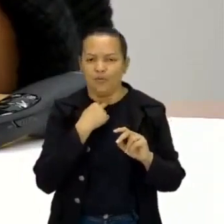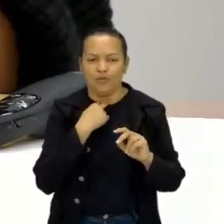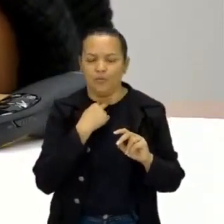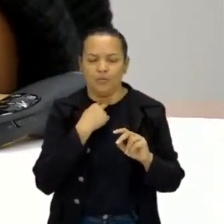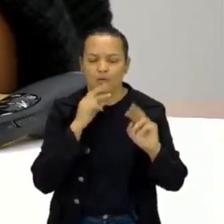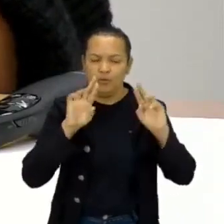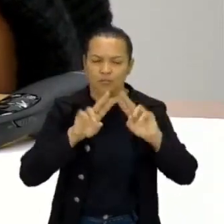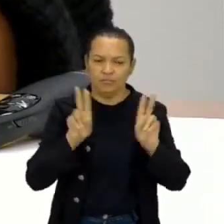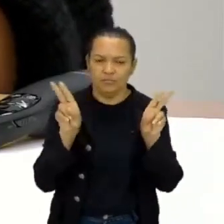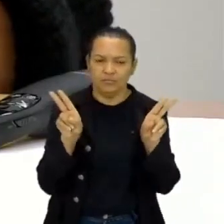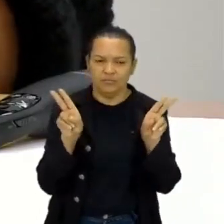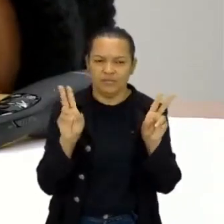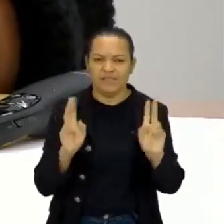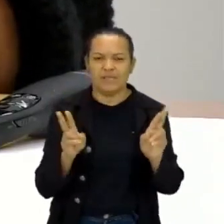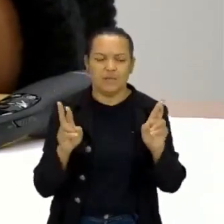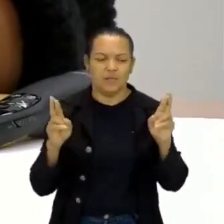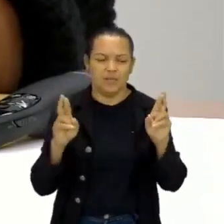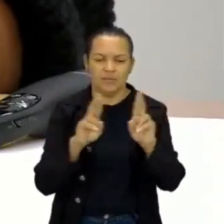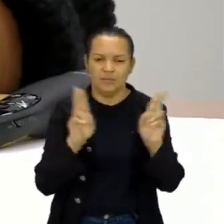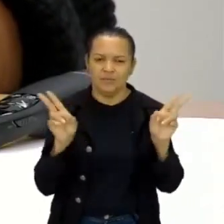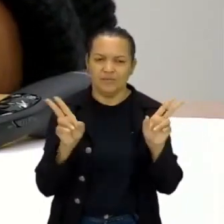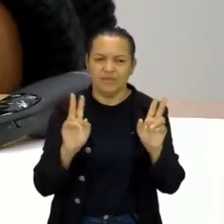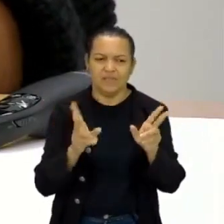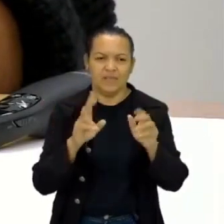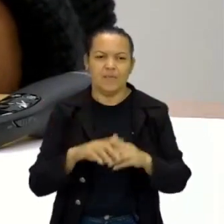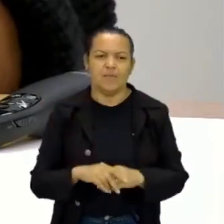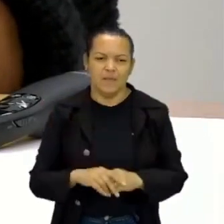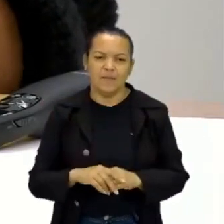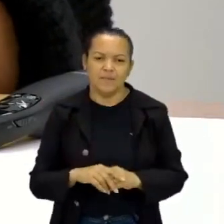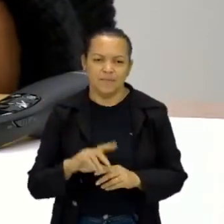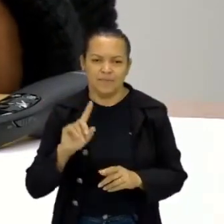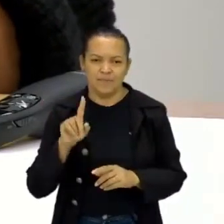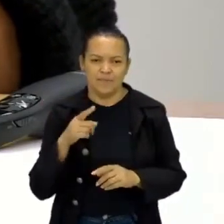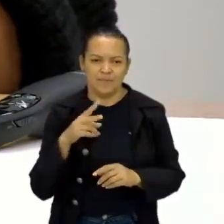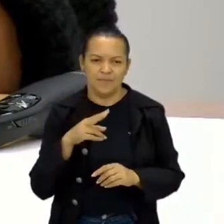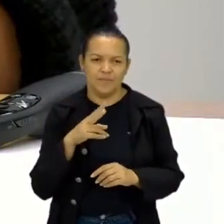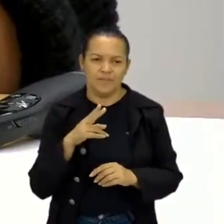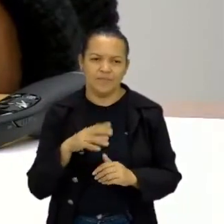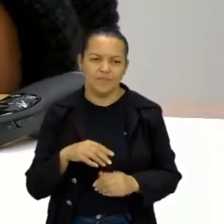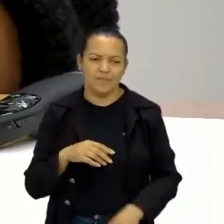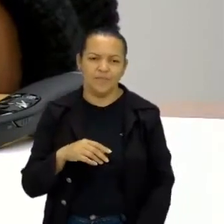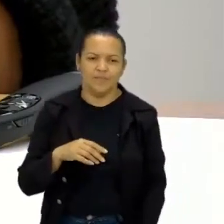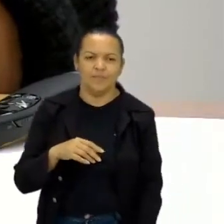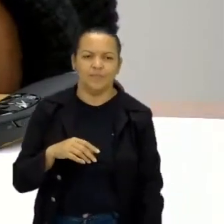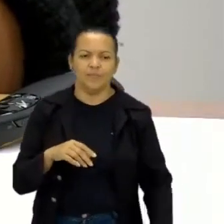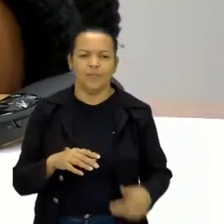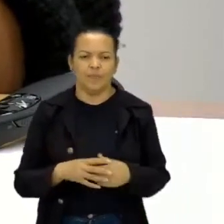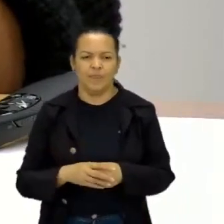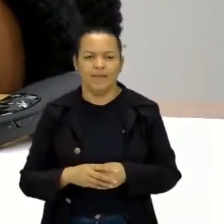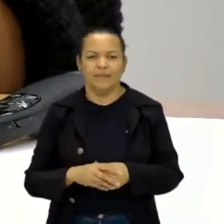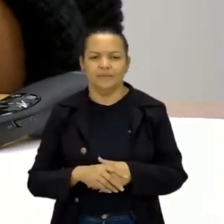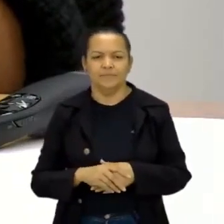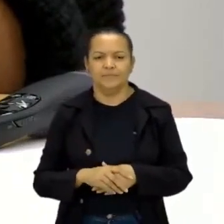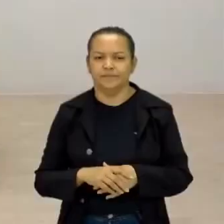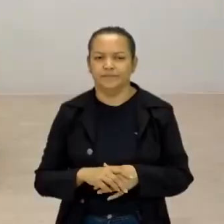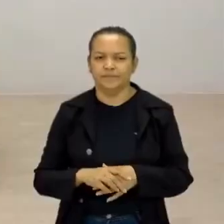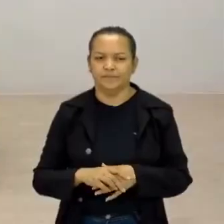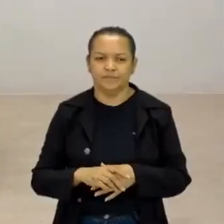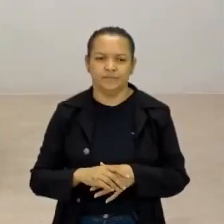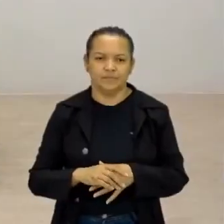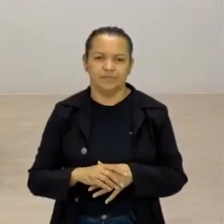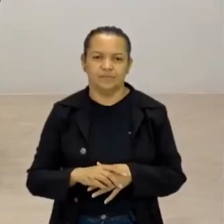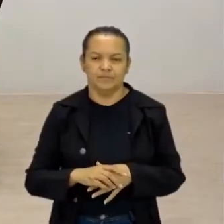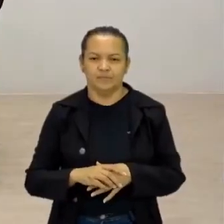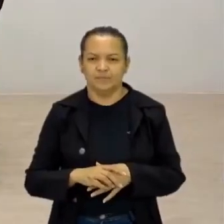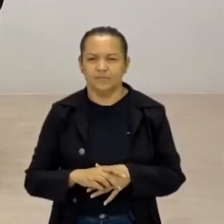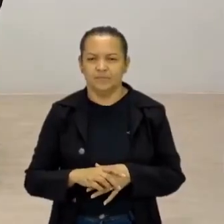curto-circuito. Tem alguma coisa aí que eu vou precisar cortar esse fiozinho aqui, Ju? Não, tá tudo em paz. O